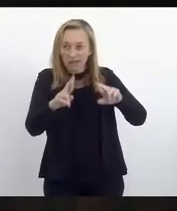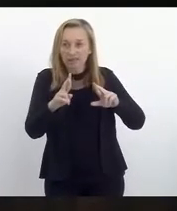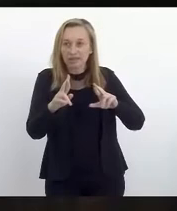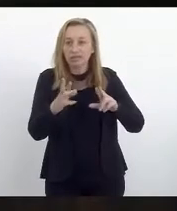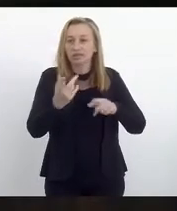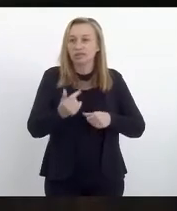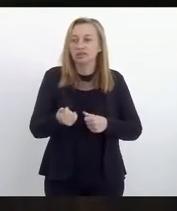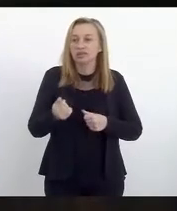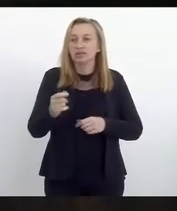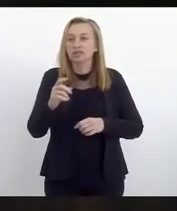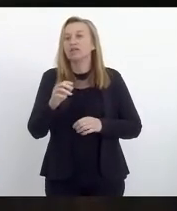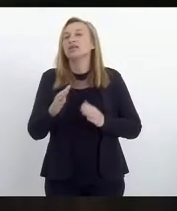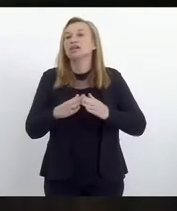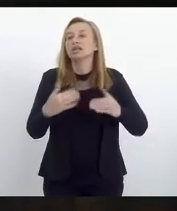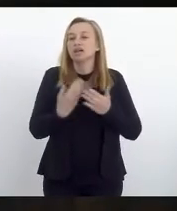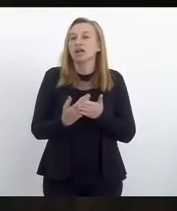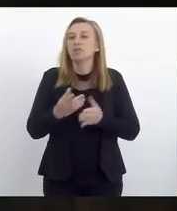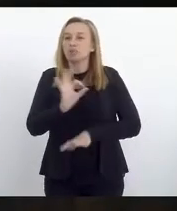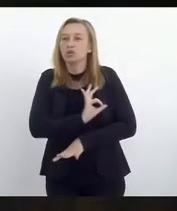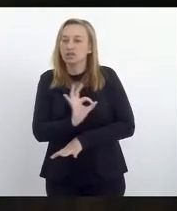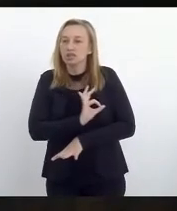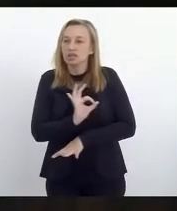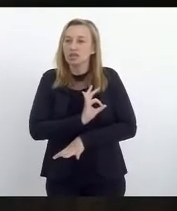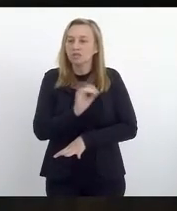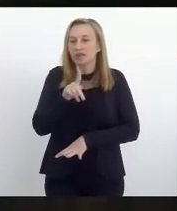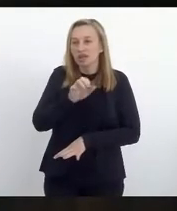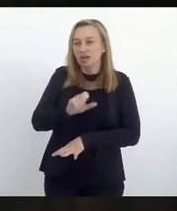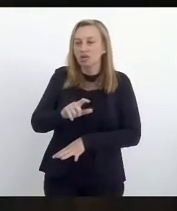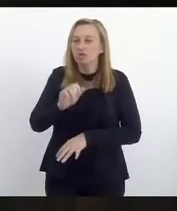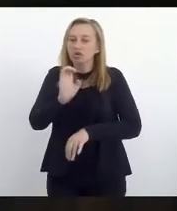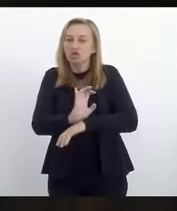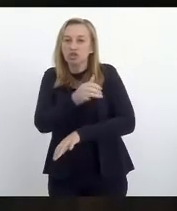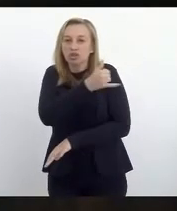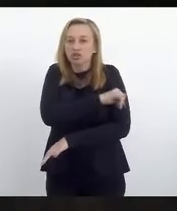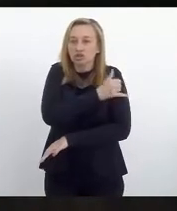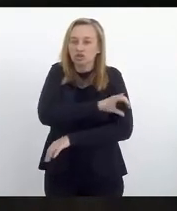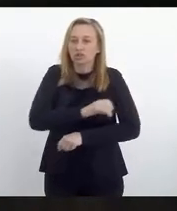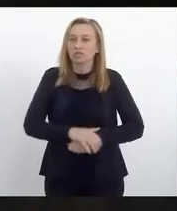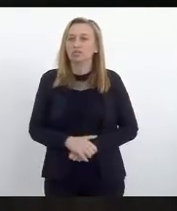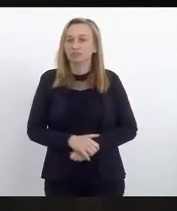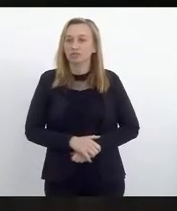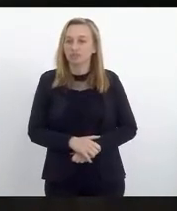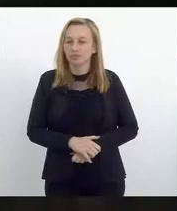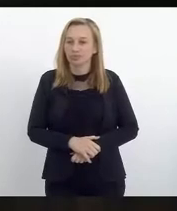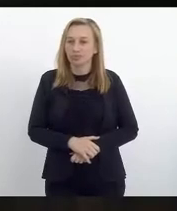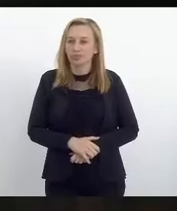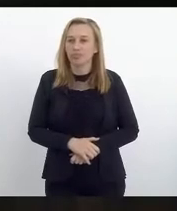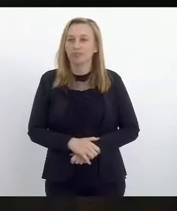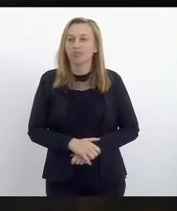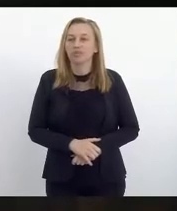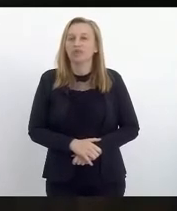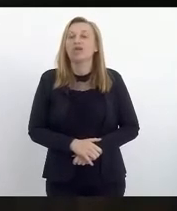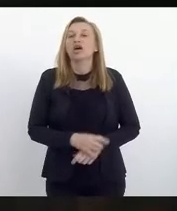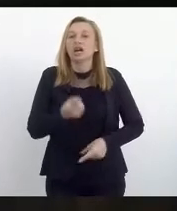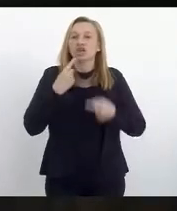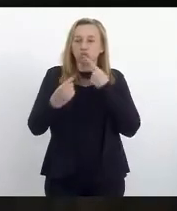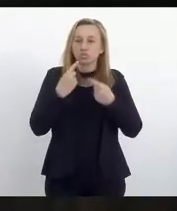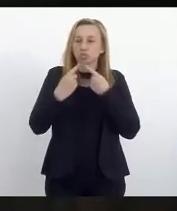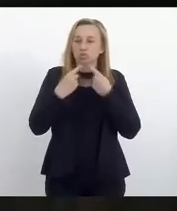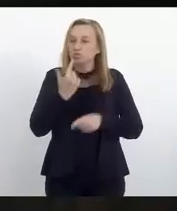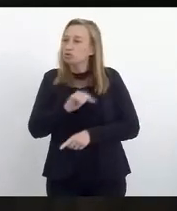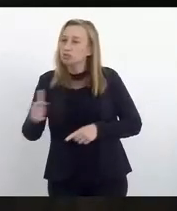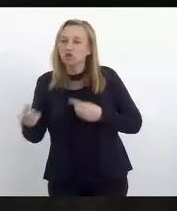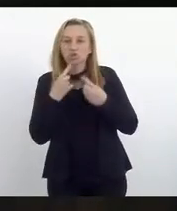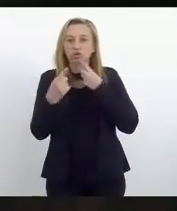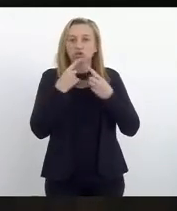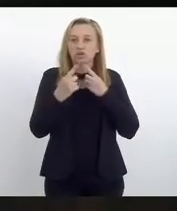inquéritos policiais e ou condenados em ação penal no âmbito do Estado do Rio de Janeiro. Em discussão, não havendo